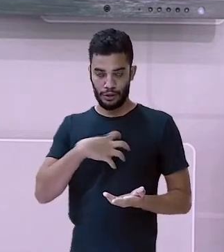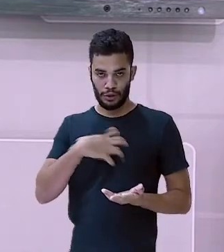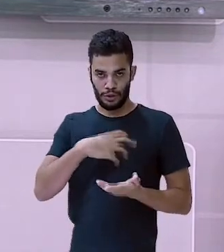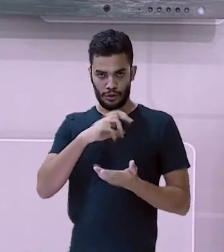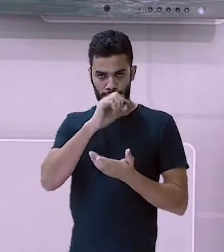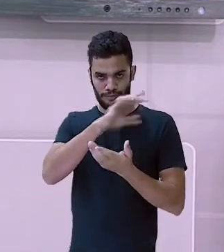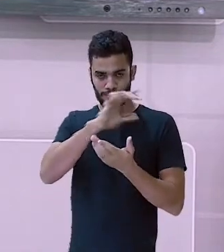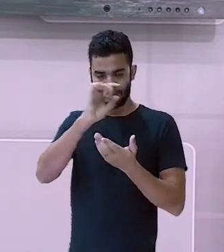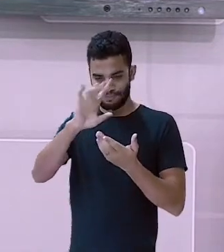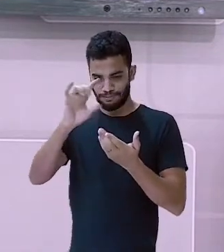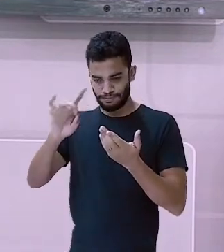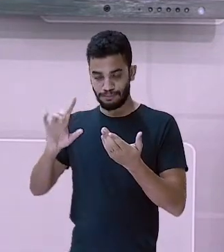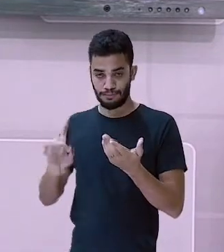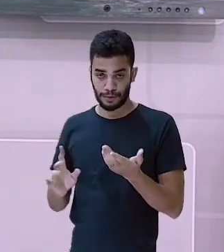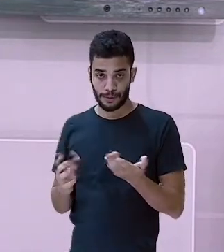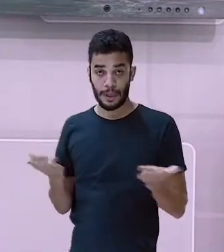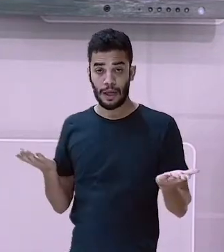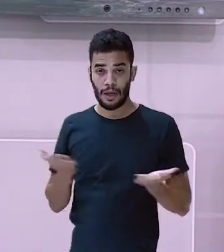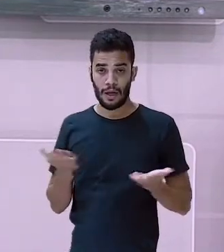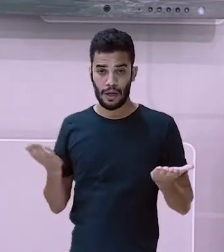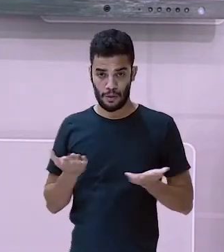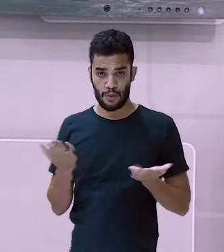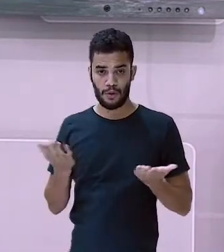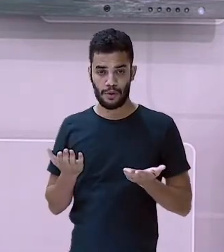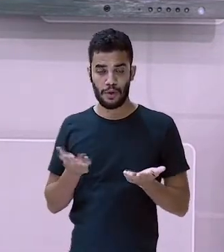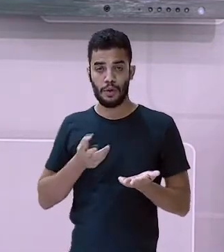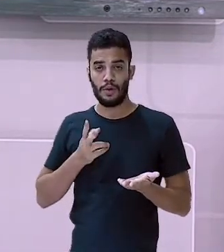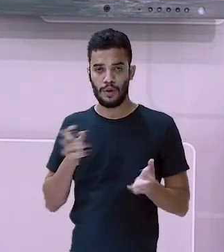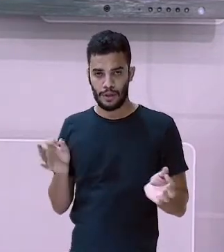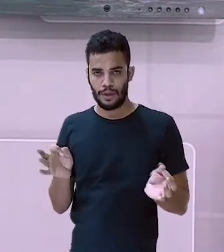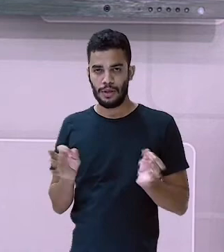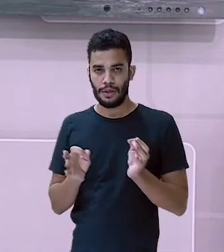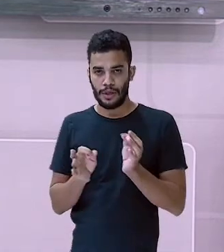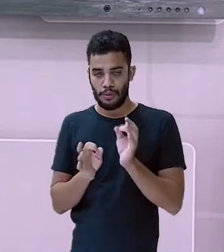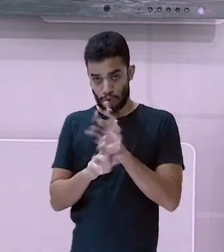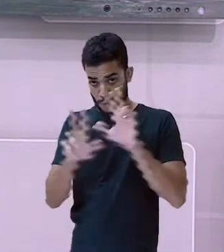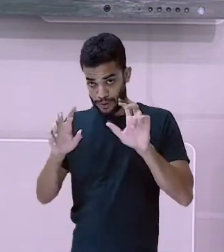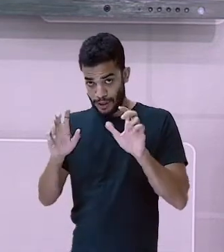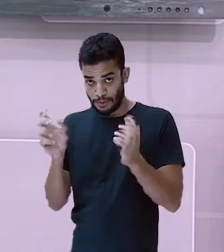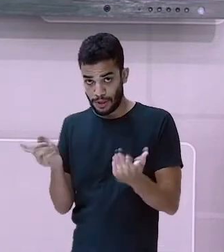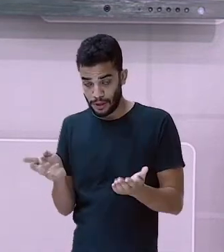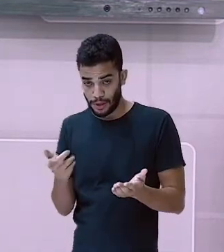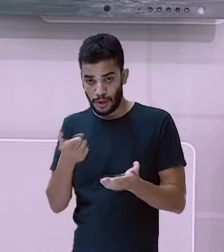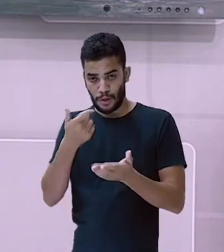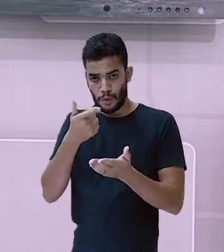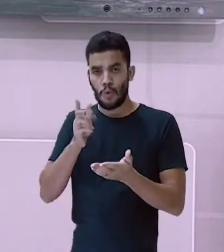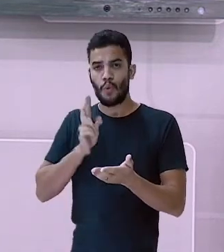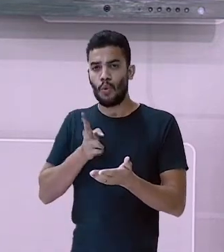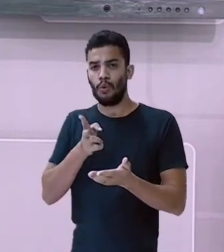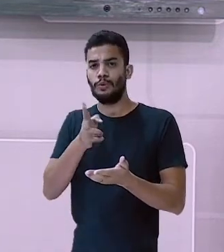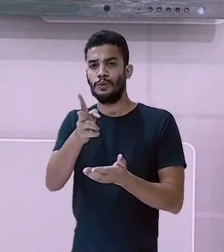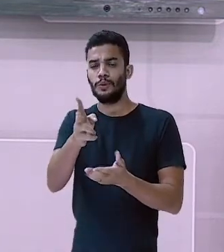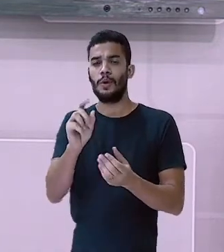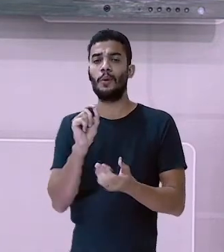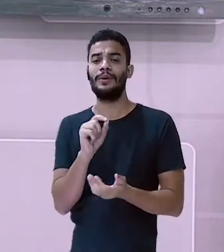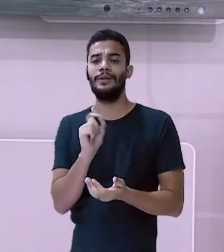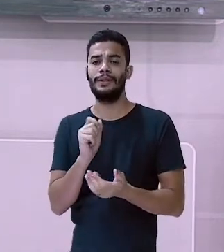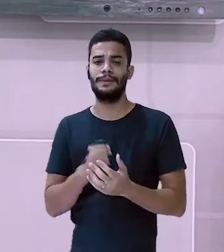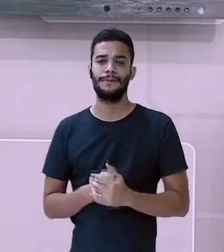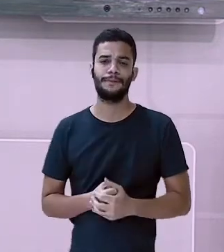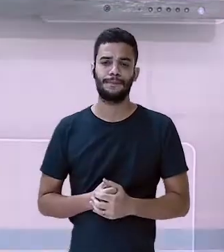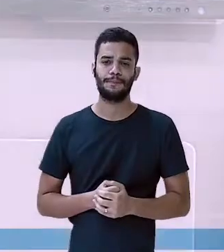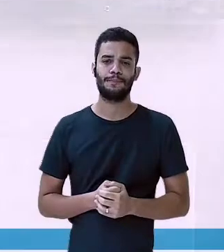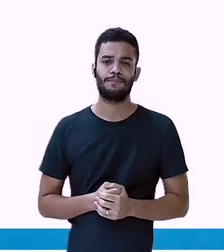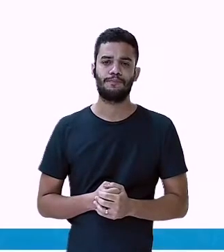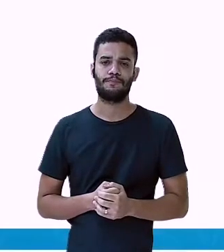diferentes. Fechando aqui essa questão da mistura heterogênea do tipo coloide ou suspensão.